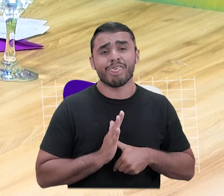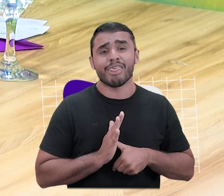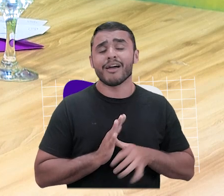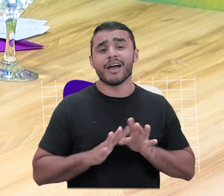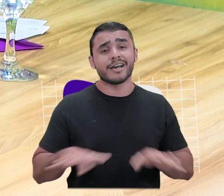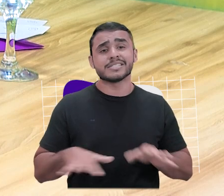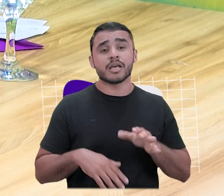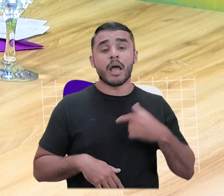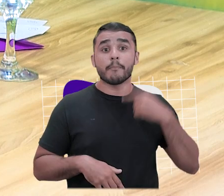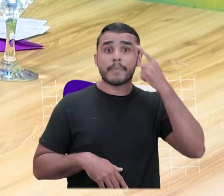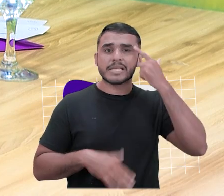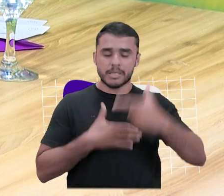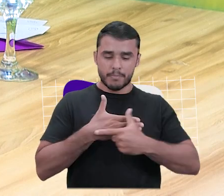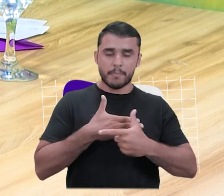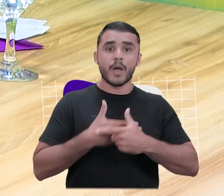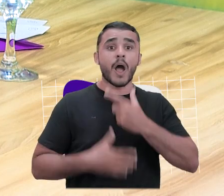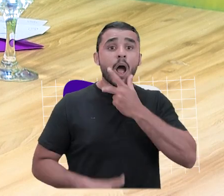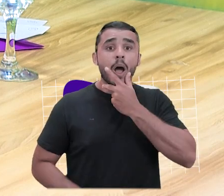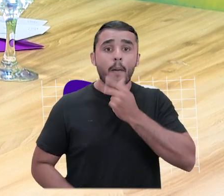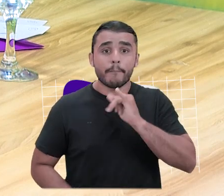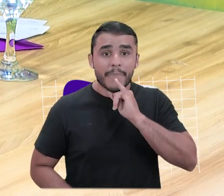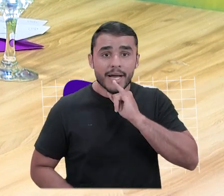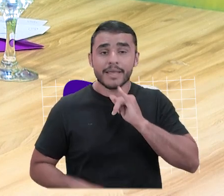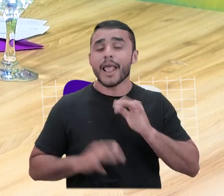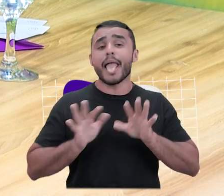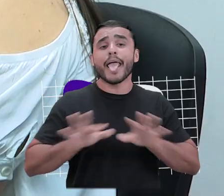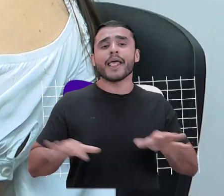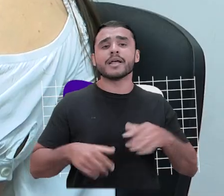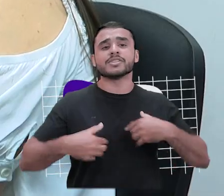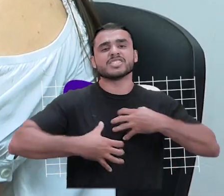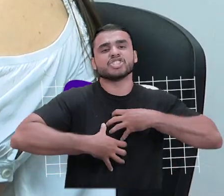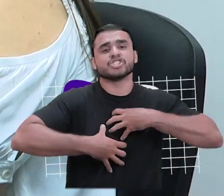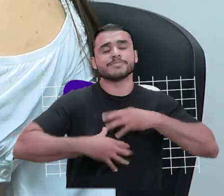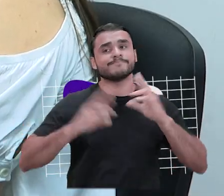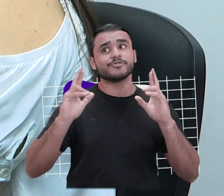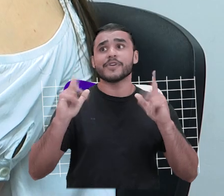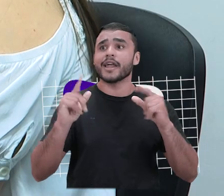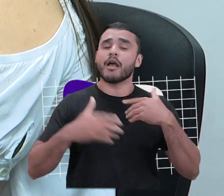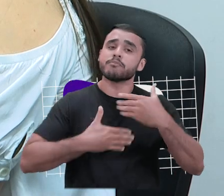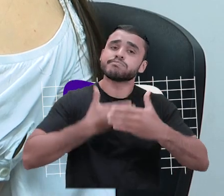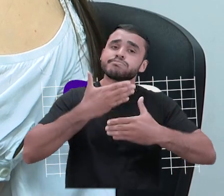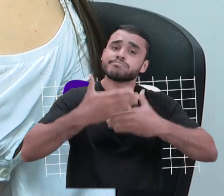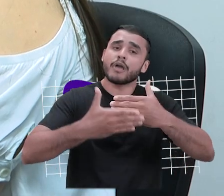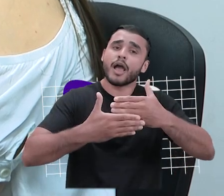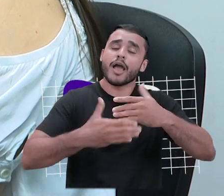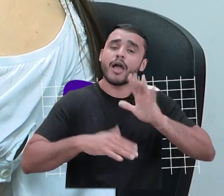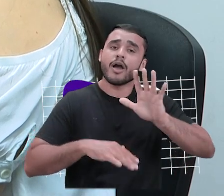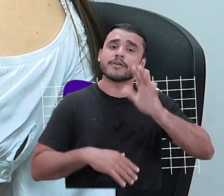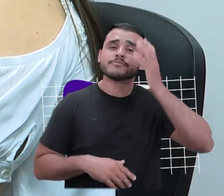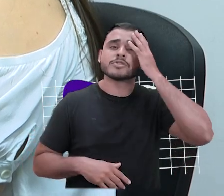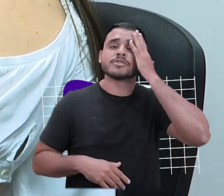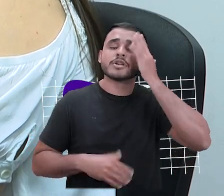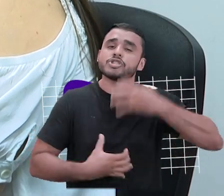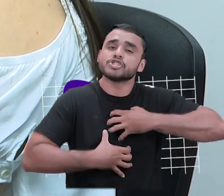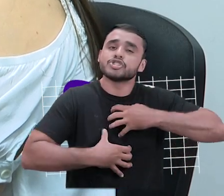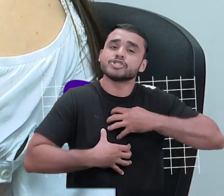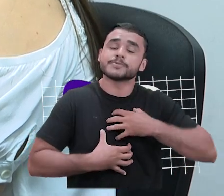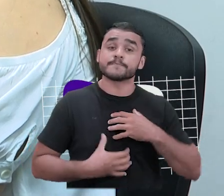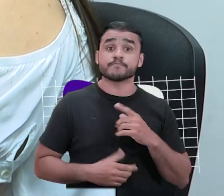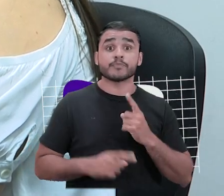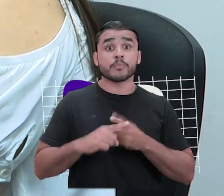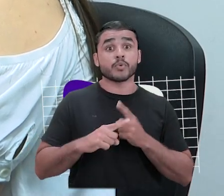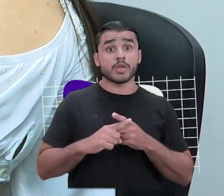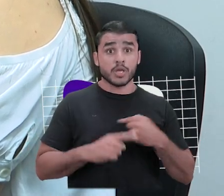é isso mesmo. É culturalmente construído dessa forma também, né? Então, assim, mas para mim a virada de chave ainda é um processo. Foi do